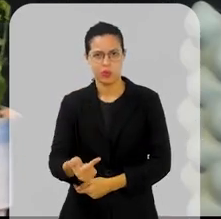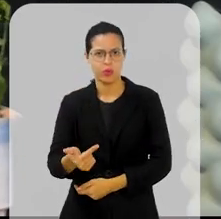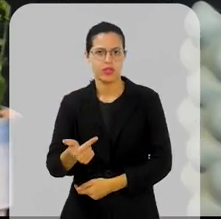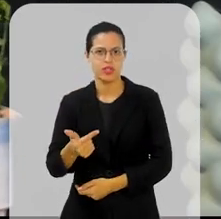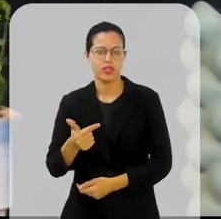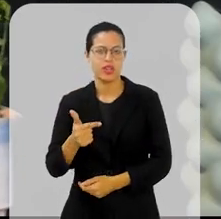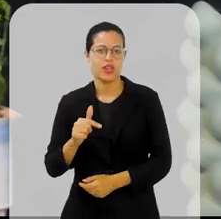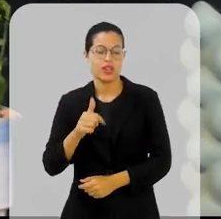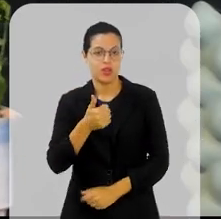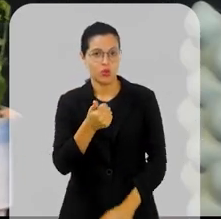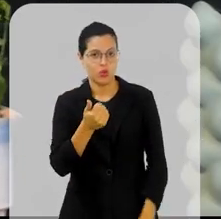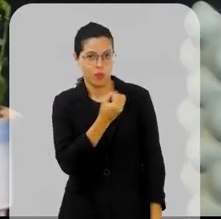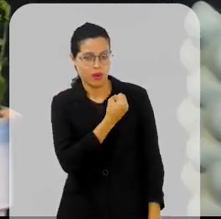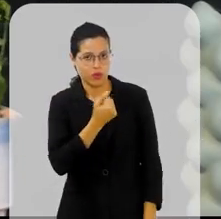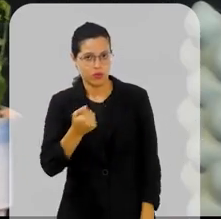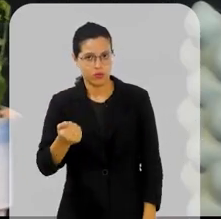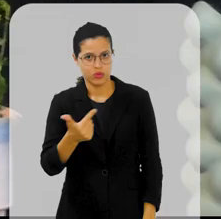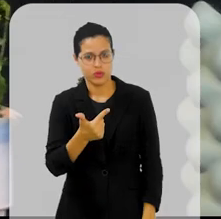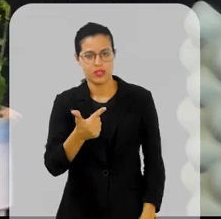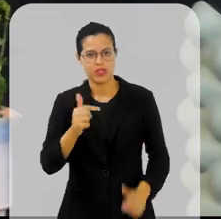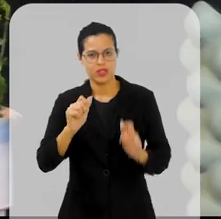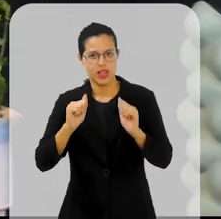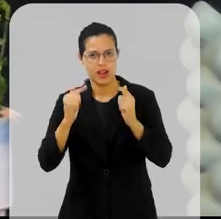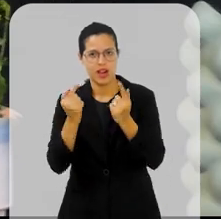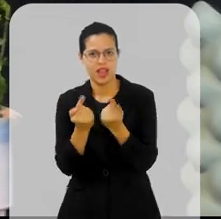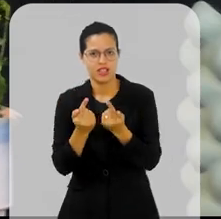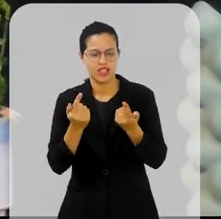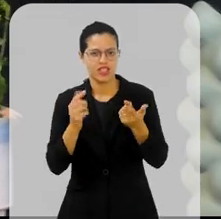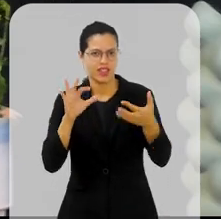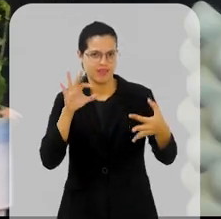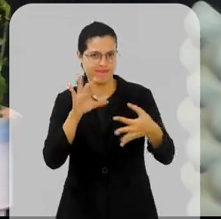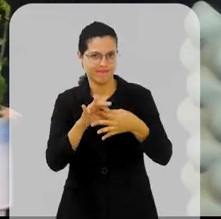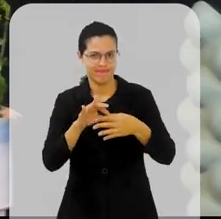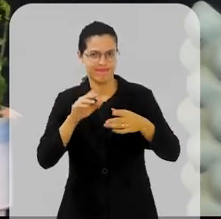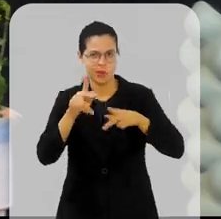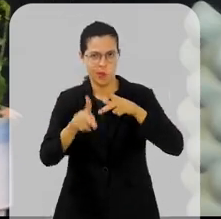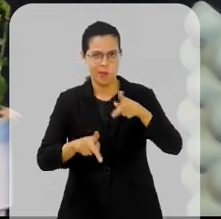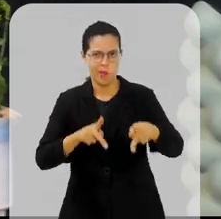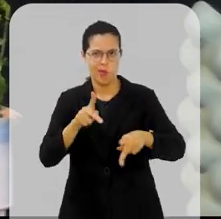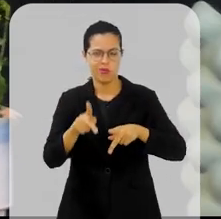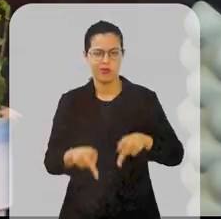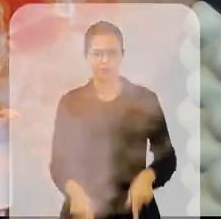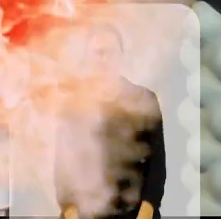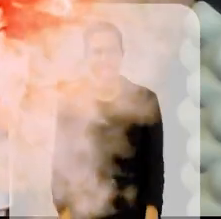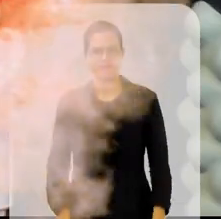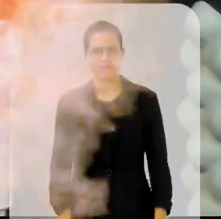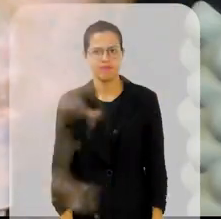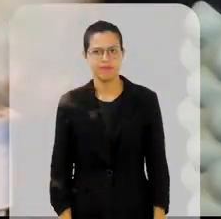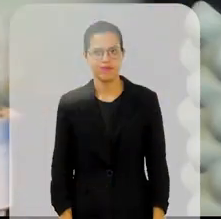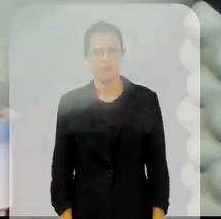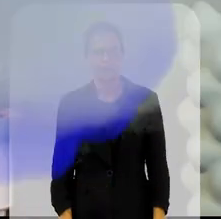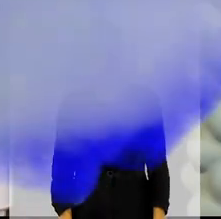10.2 e o canal 12 da NET. TV Alerj, o canal do povo.